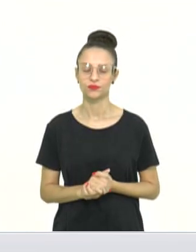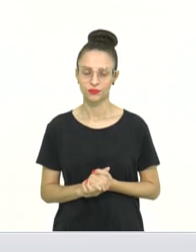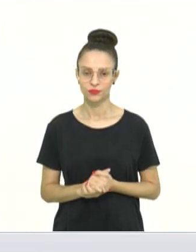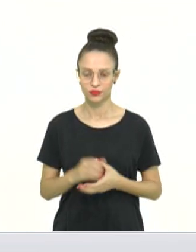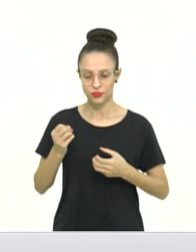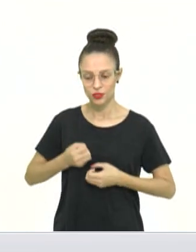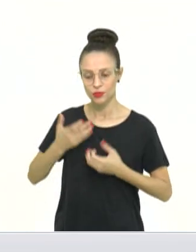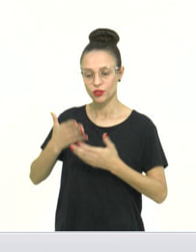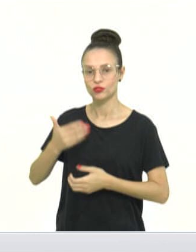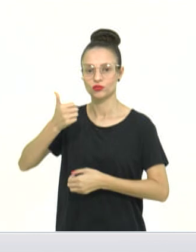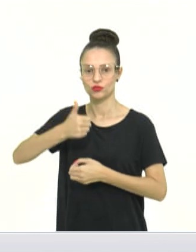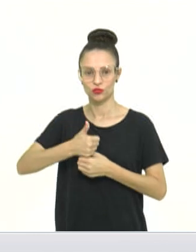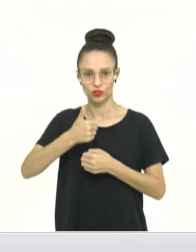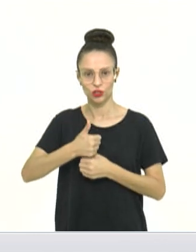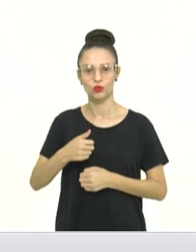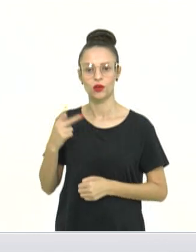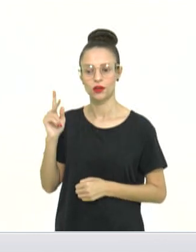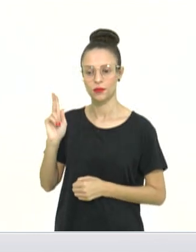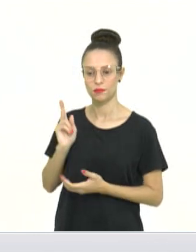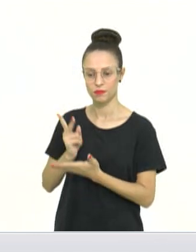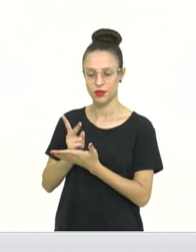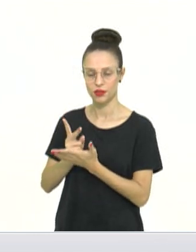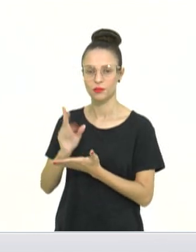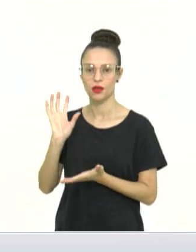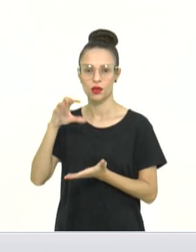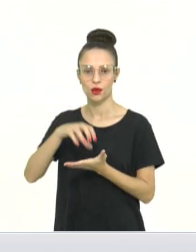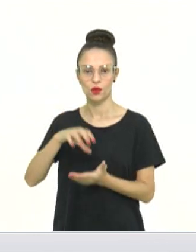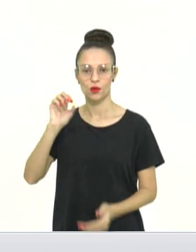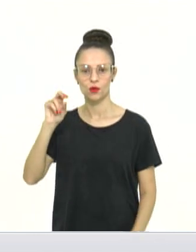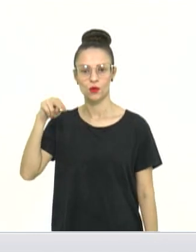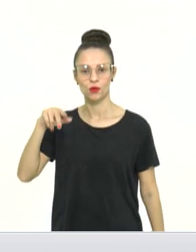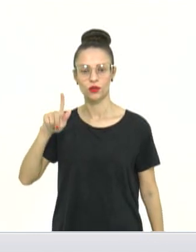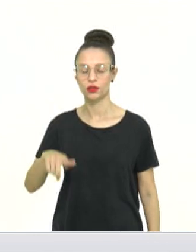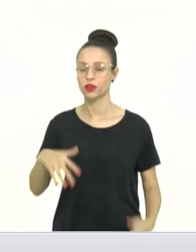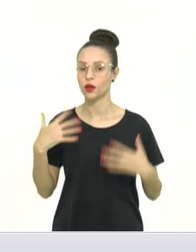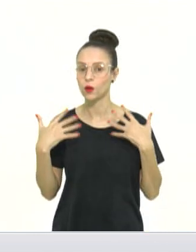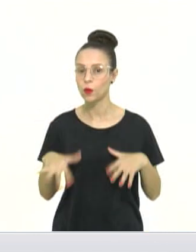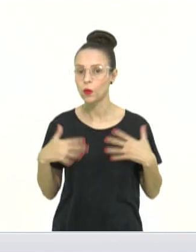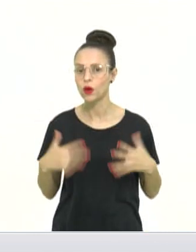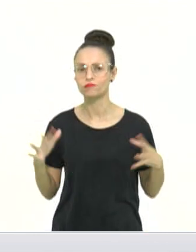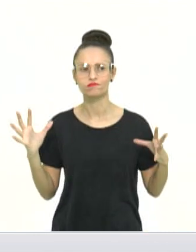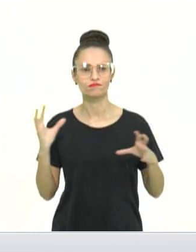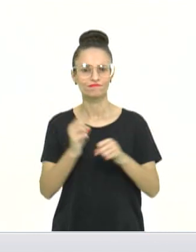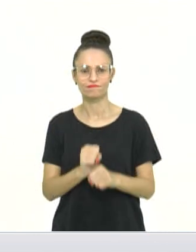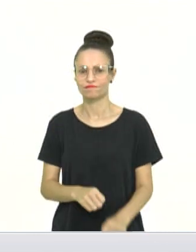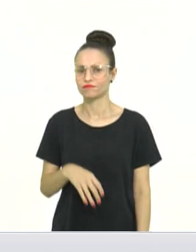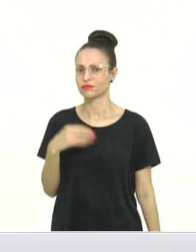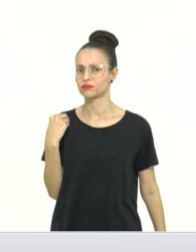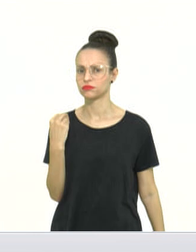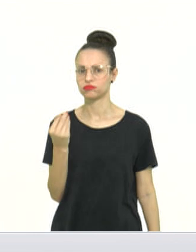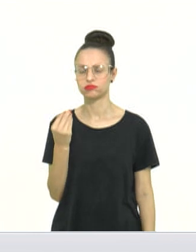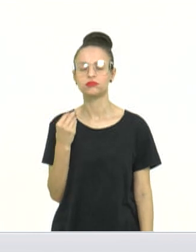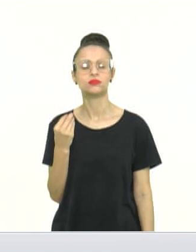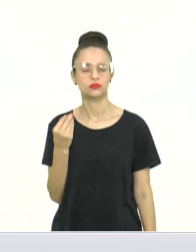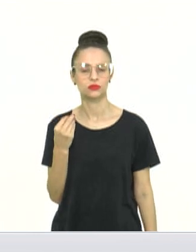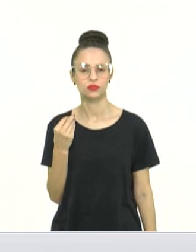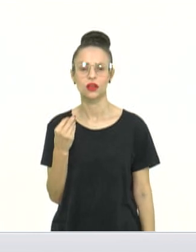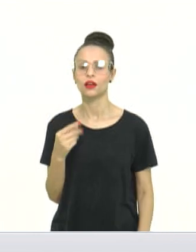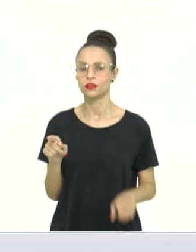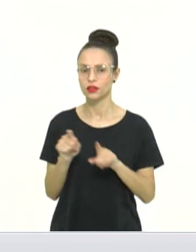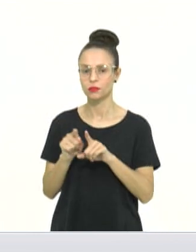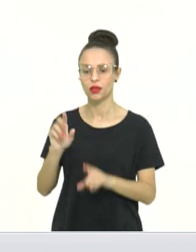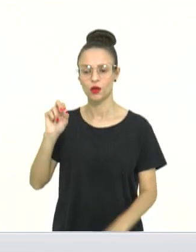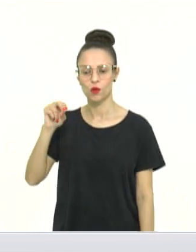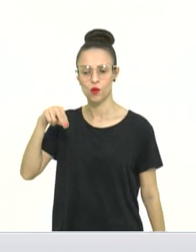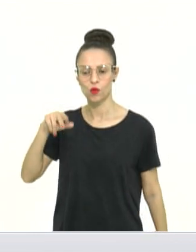Depoimento do diretor da ONG Cão Sem Dono, Vicente Defini Neto. É um número absurdo, comenta. E como as ONGs